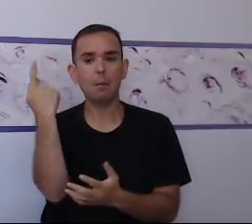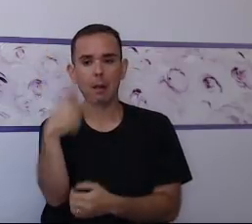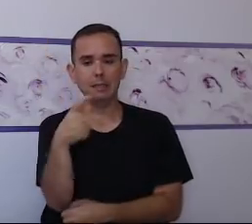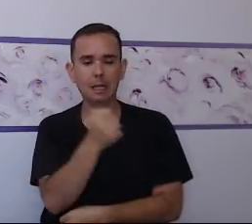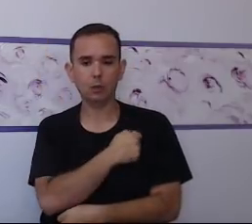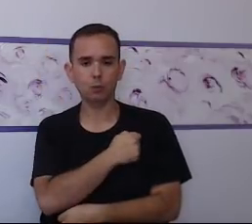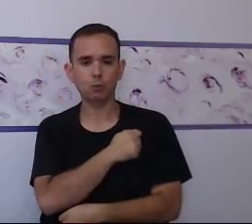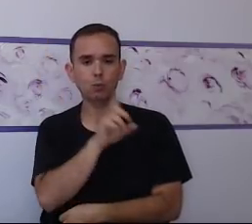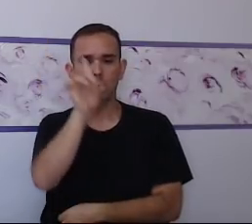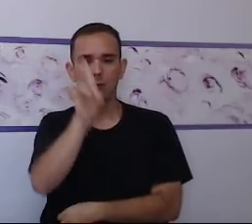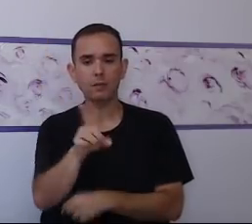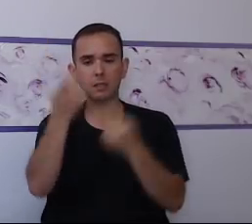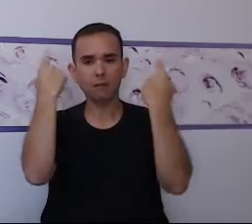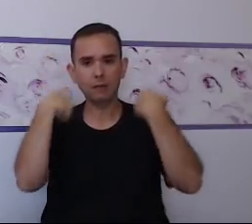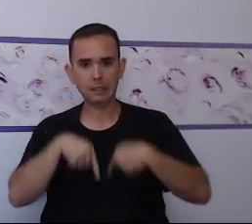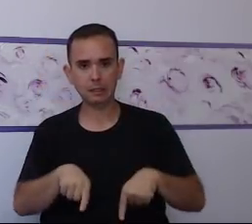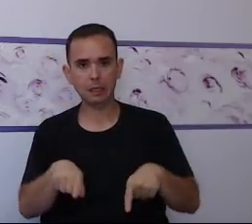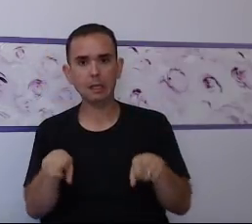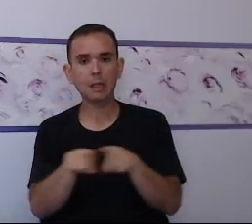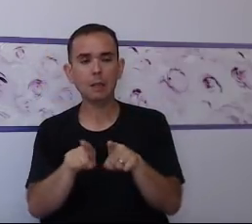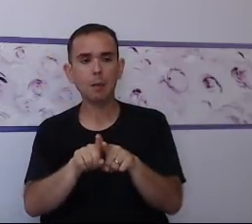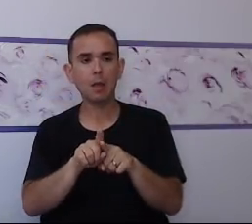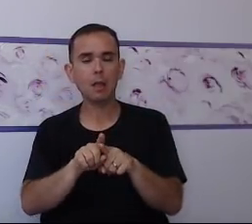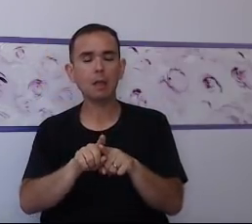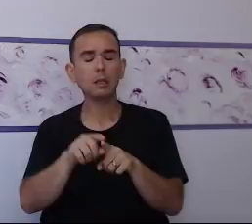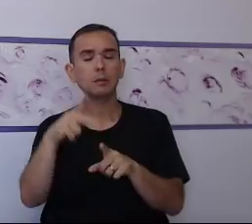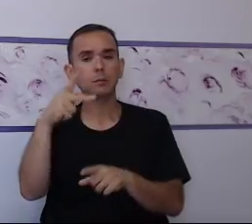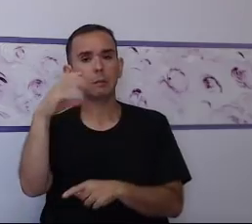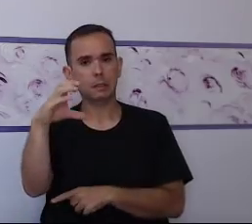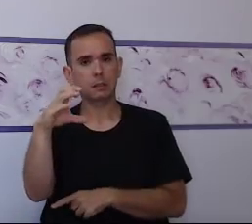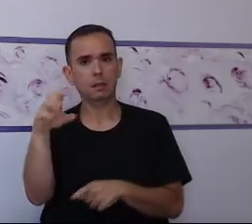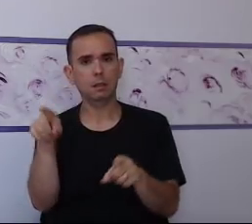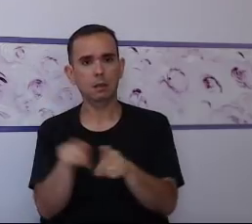com deficiência física, né, principalmente na forma da paralisia cerebral.